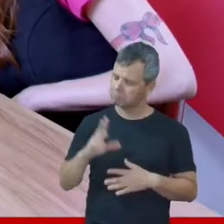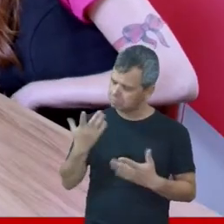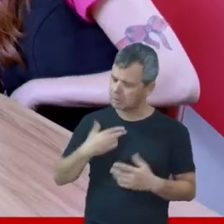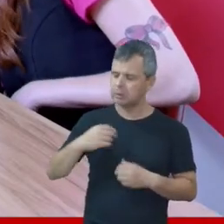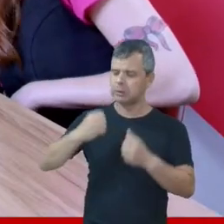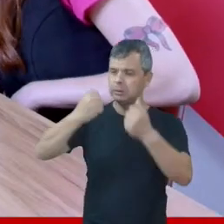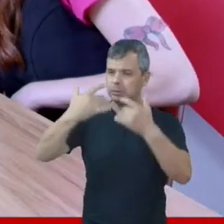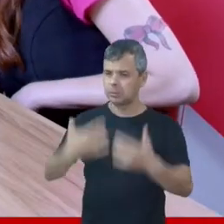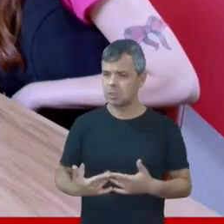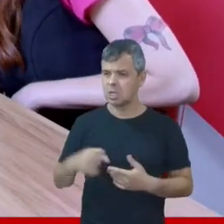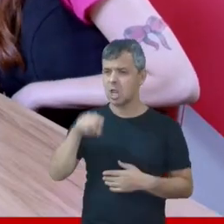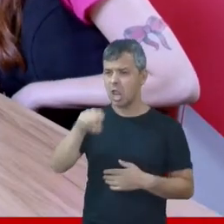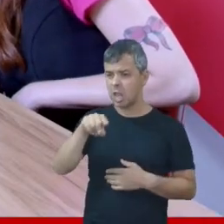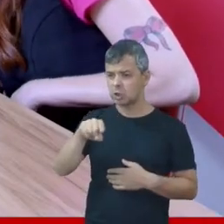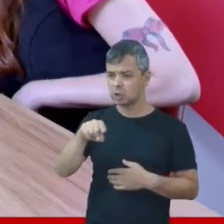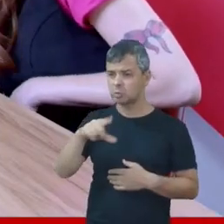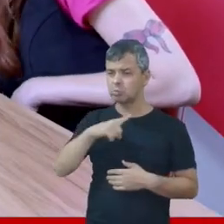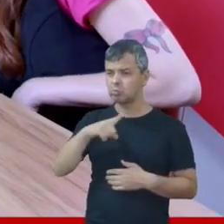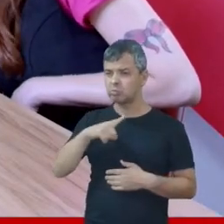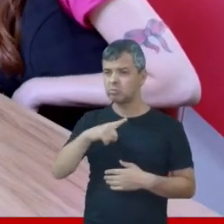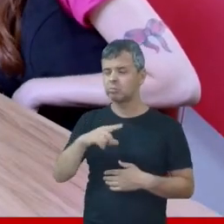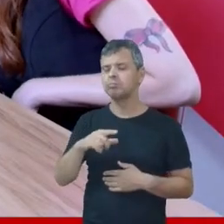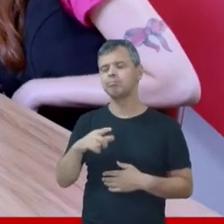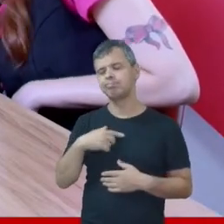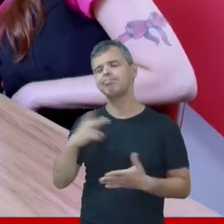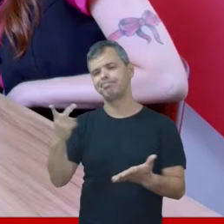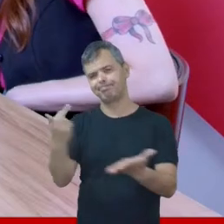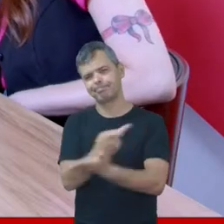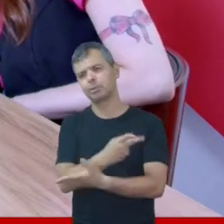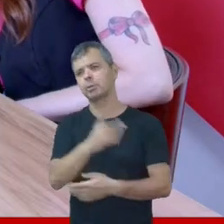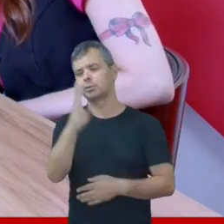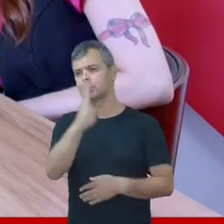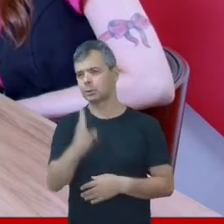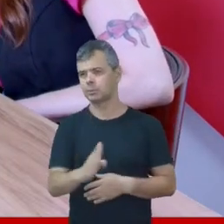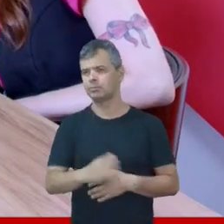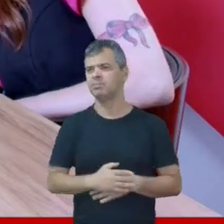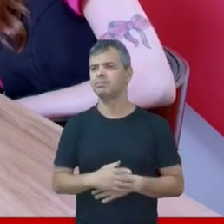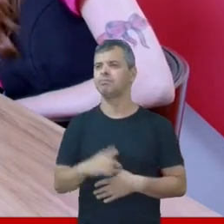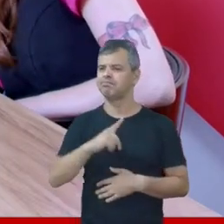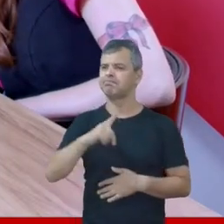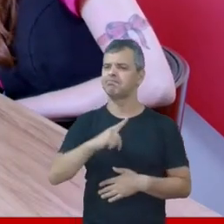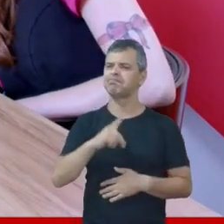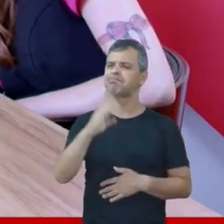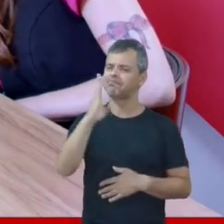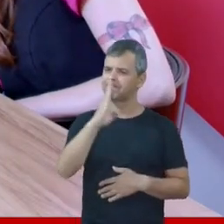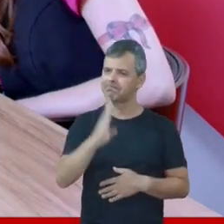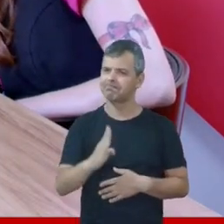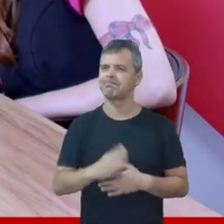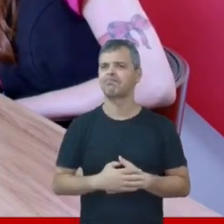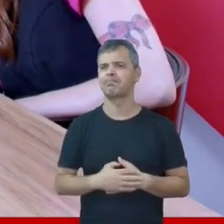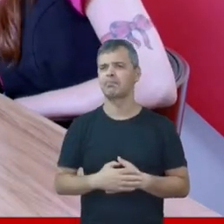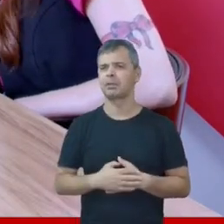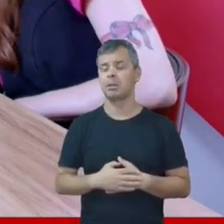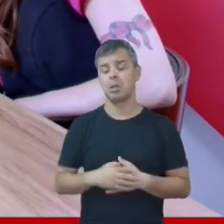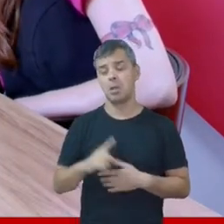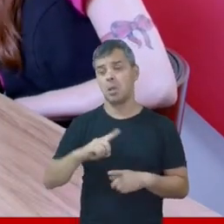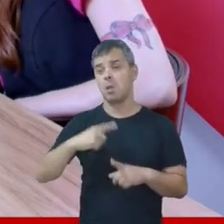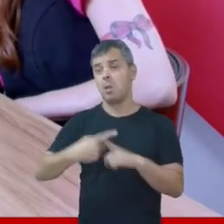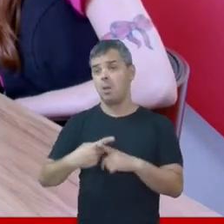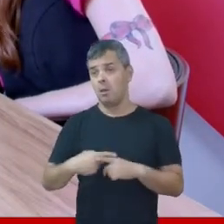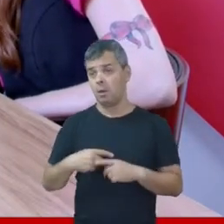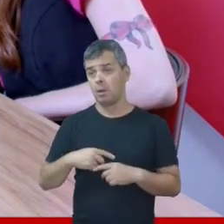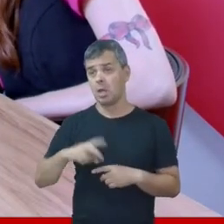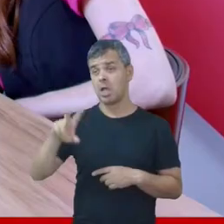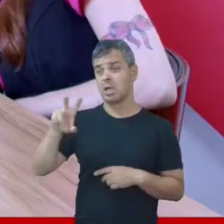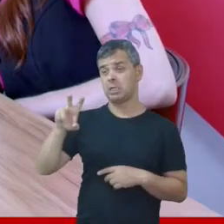reforçando que esse tipo de situação ainda acontece. gente. Ainda acontece. Gente, Muito. demais. Eu posso dar